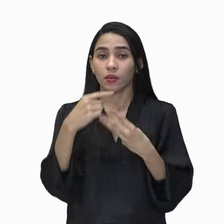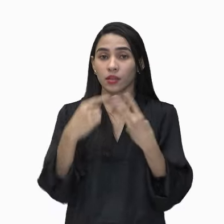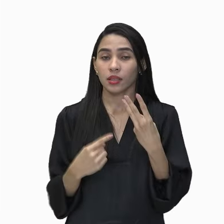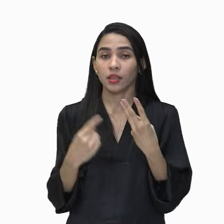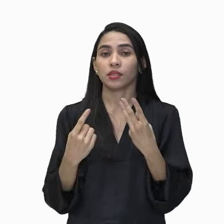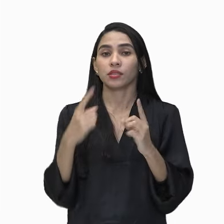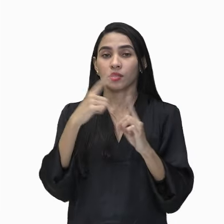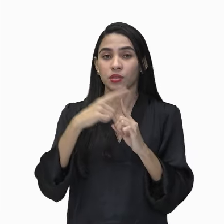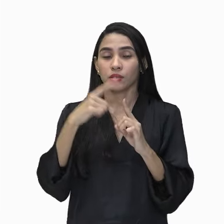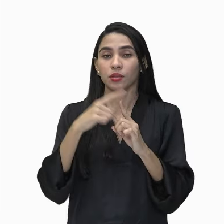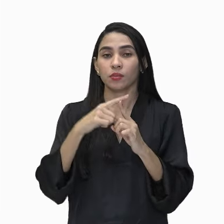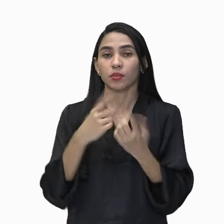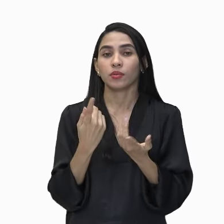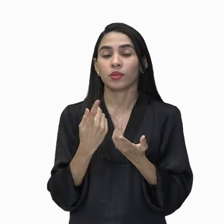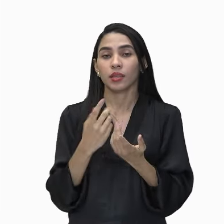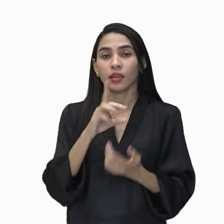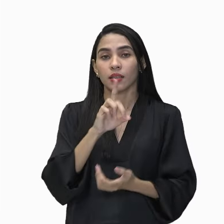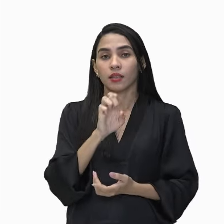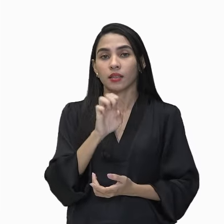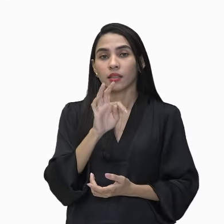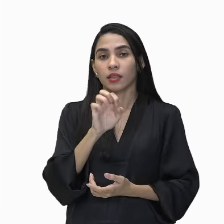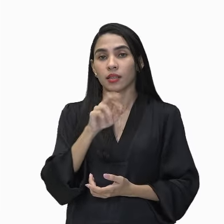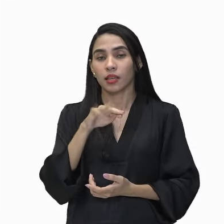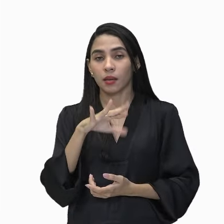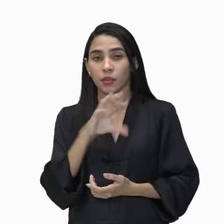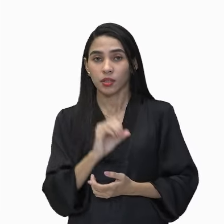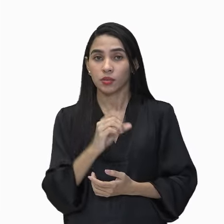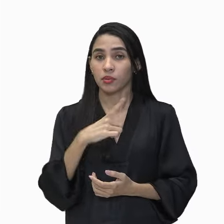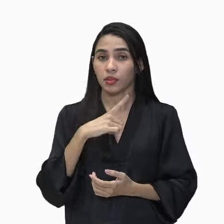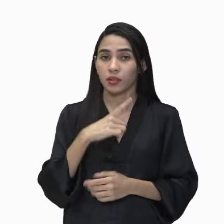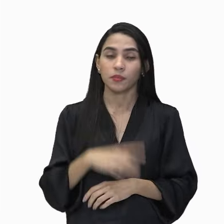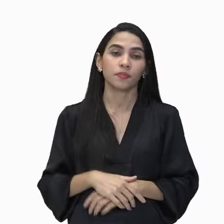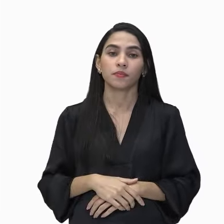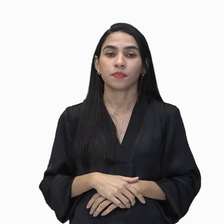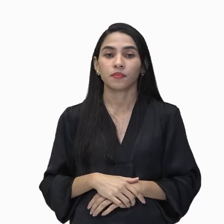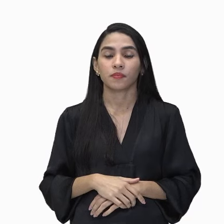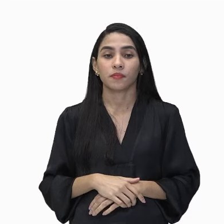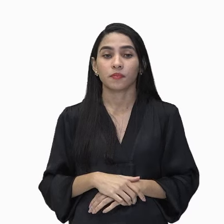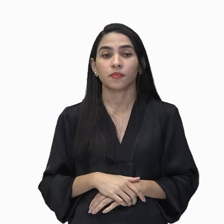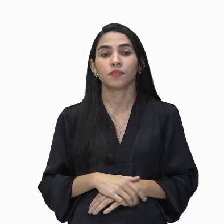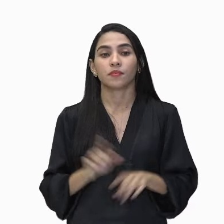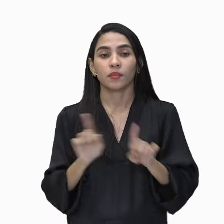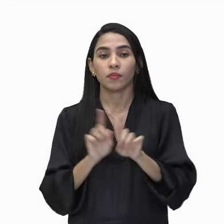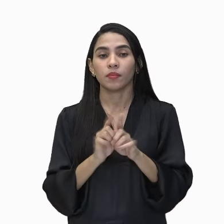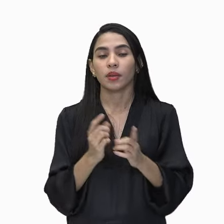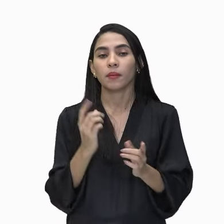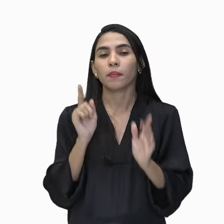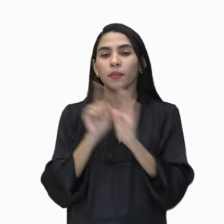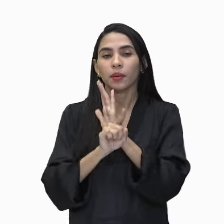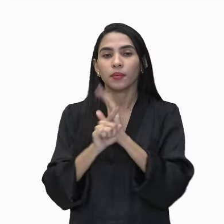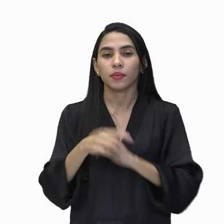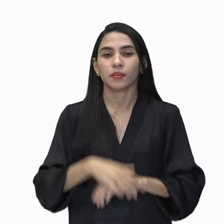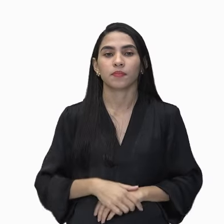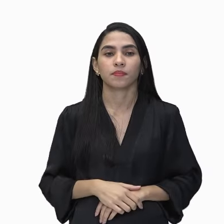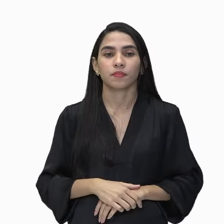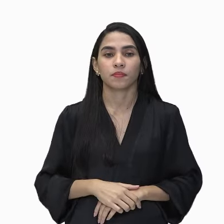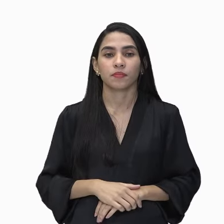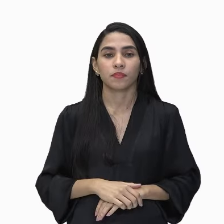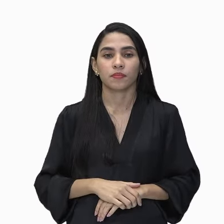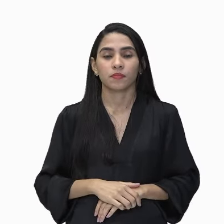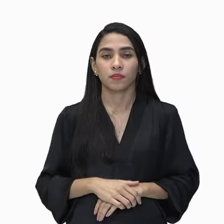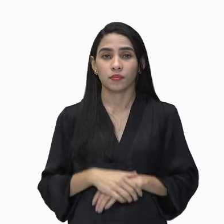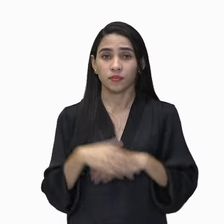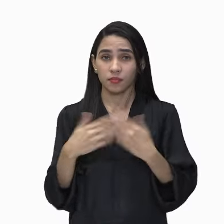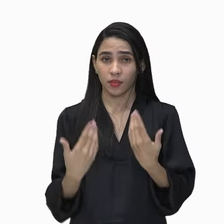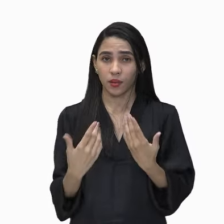de determinismo que existem aí. Aí, vamos concluindo a nossa aula, então, com aquela perguntinha, né? Afinal de contas, de